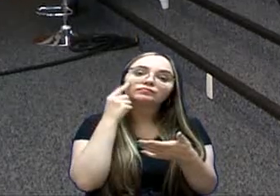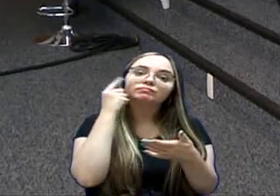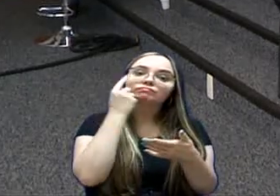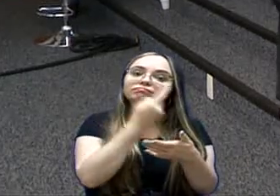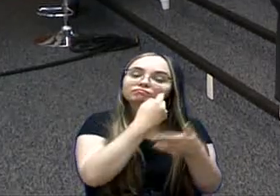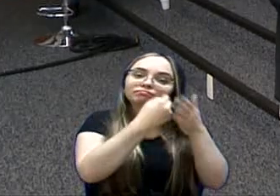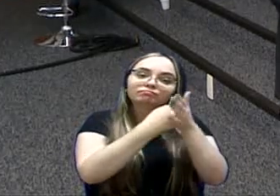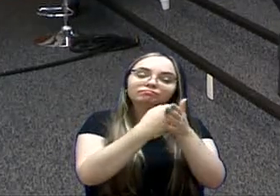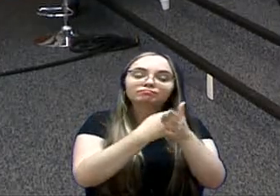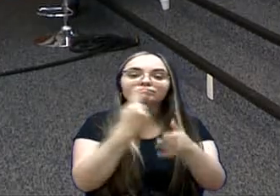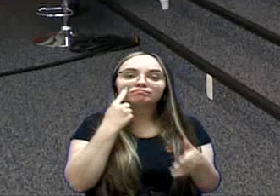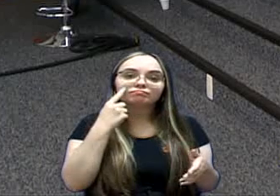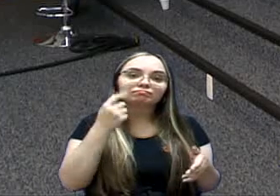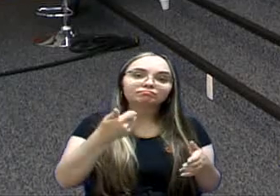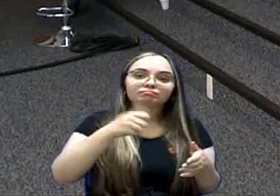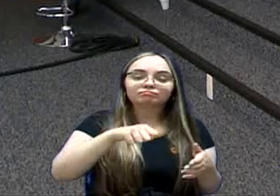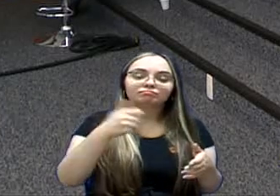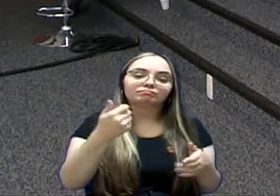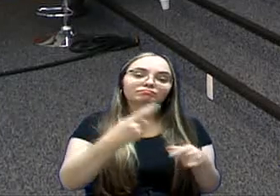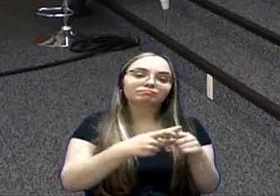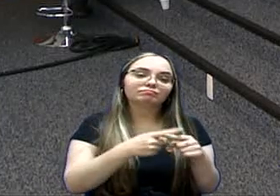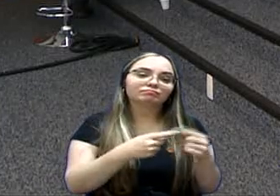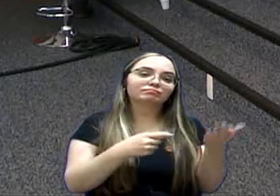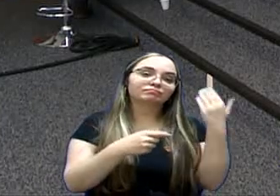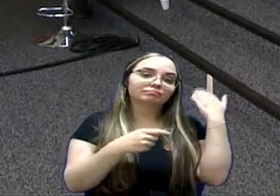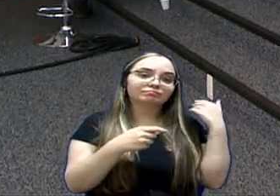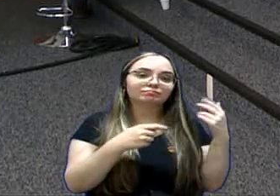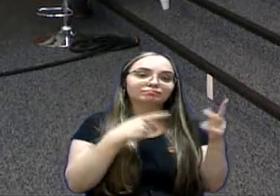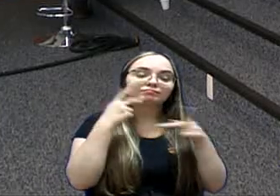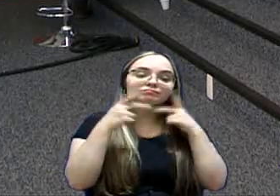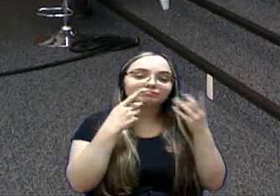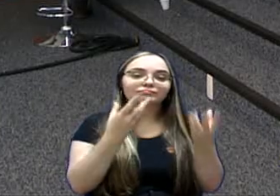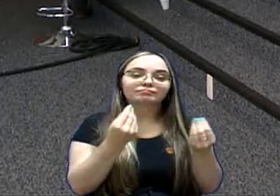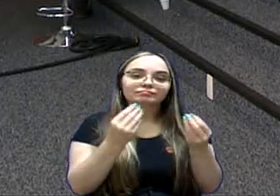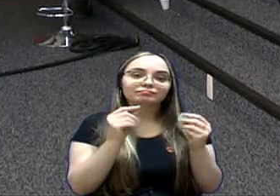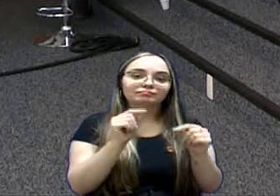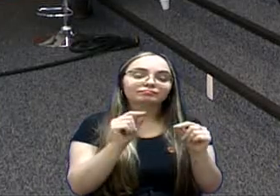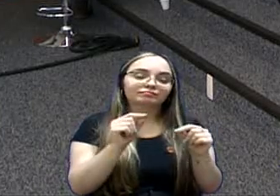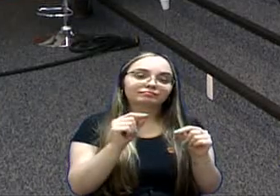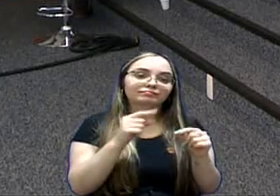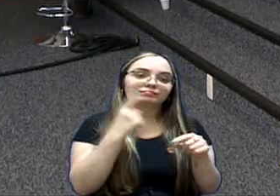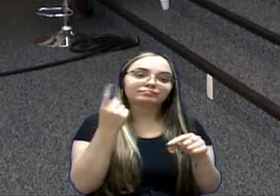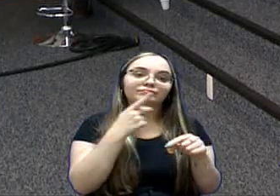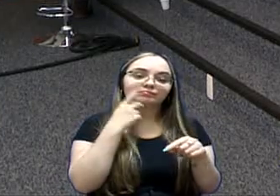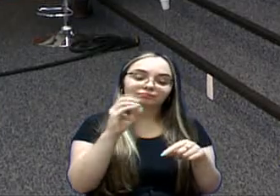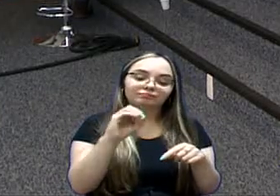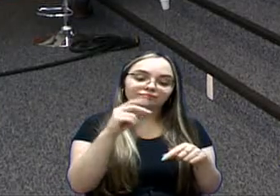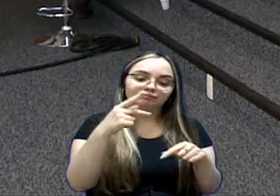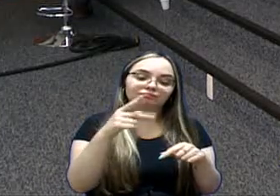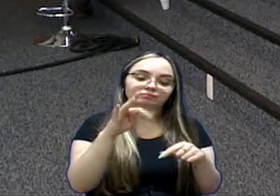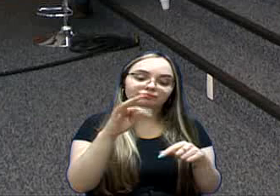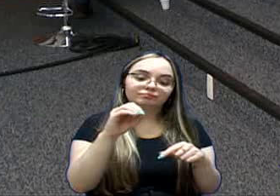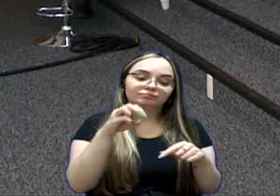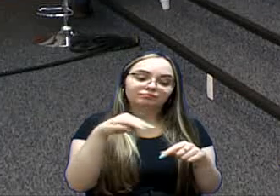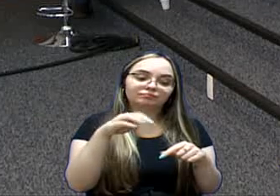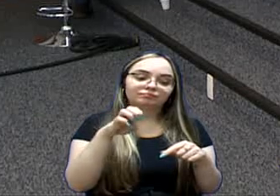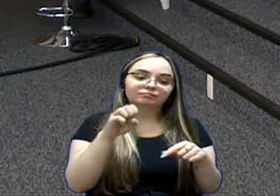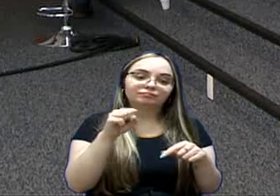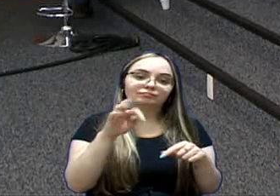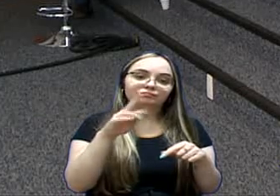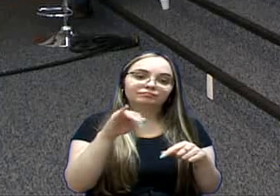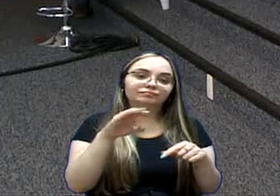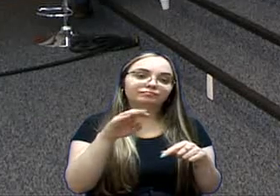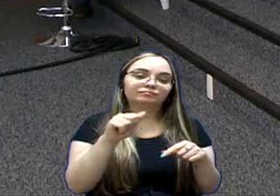visão. Que existia-se uma grande polêmica, até porque falavam que o optometrista não pode receituar